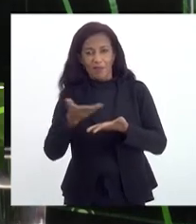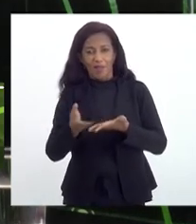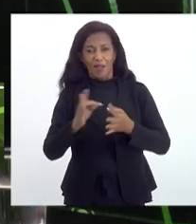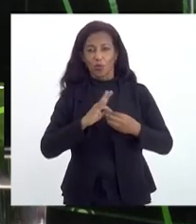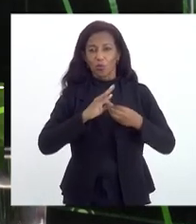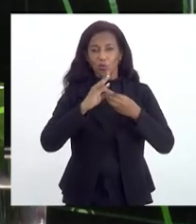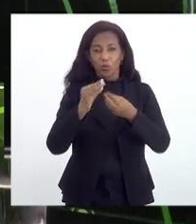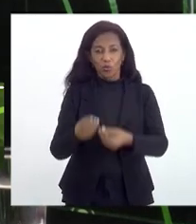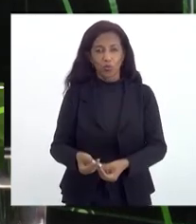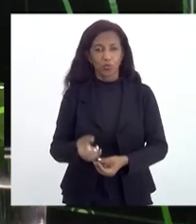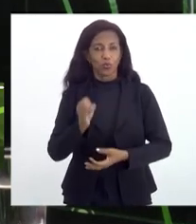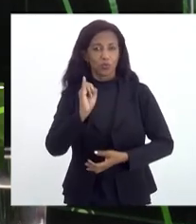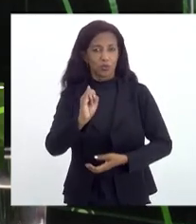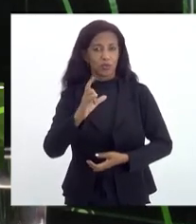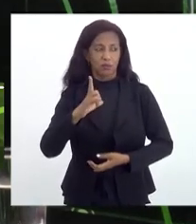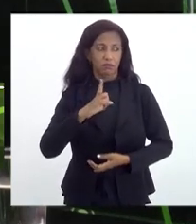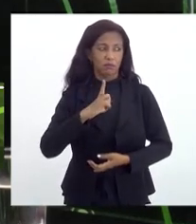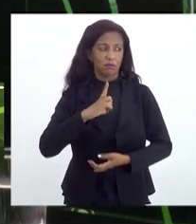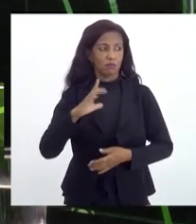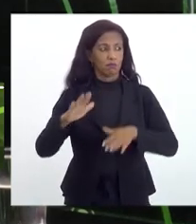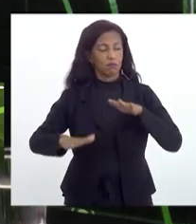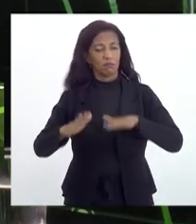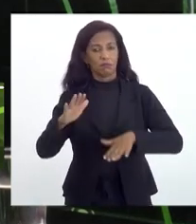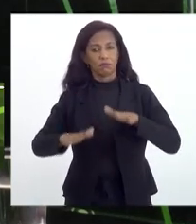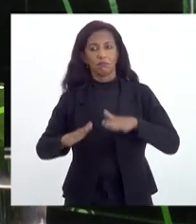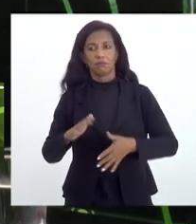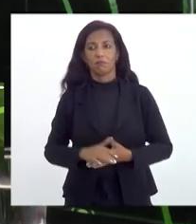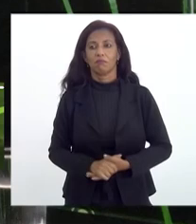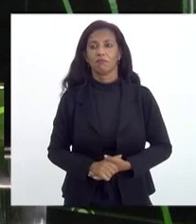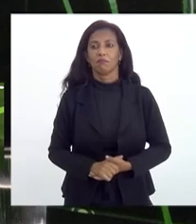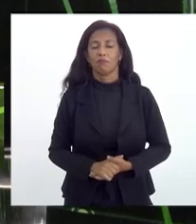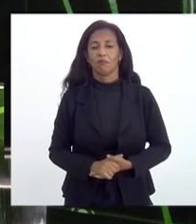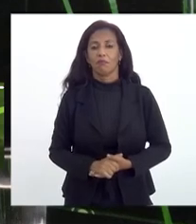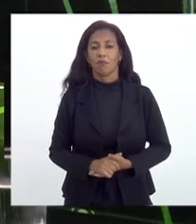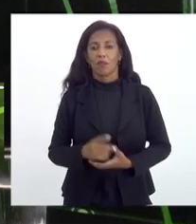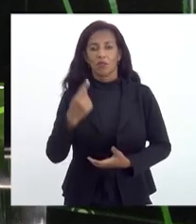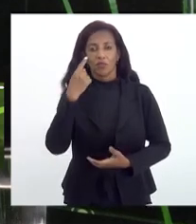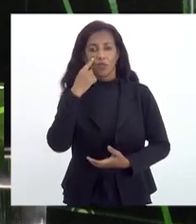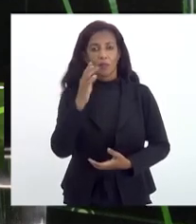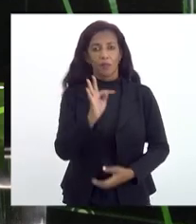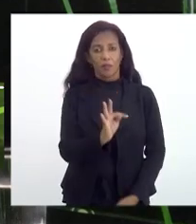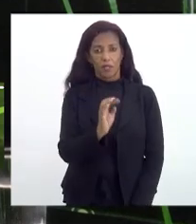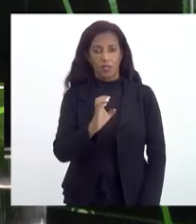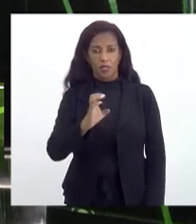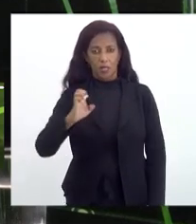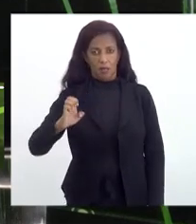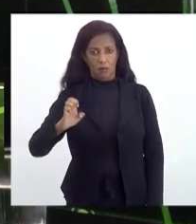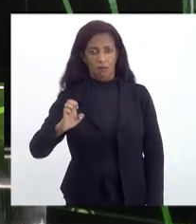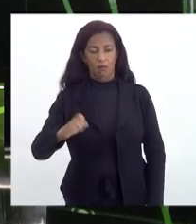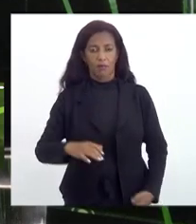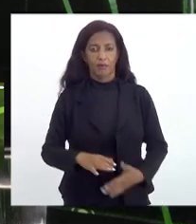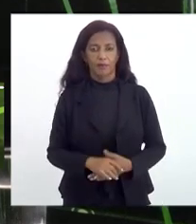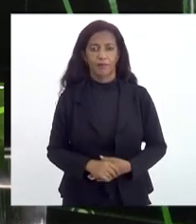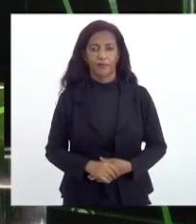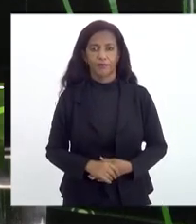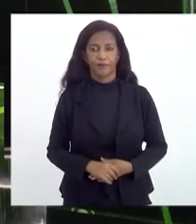e que isso ainda tivesse sido visto pelo Tribunal de Contas do Estado. Então,